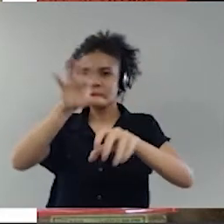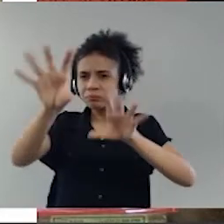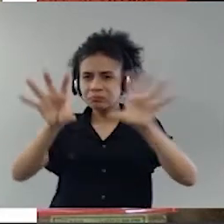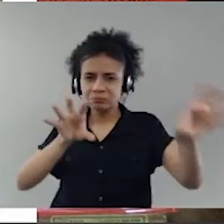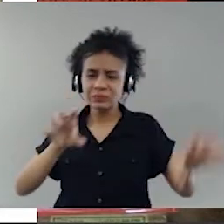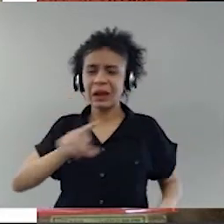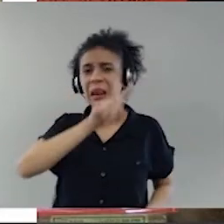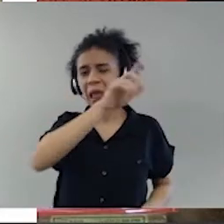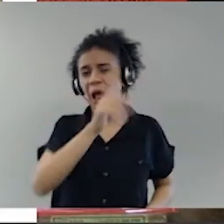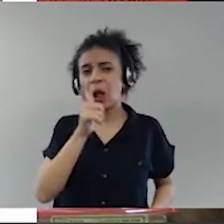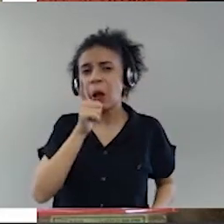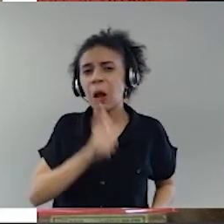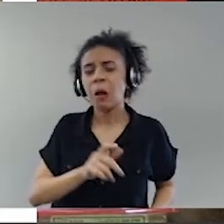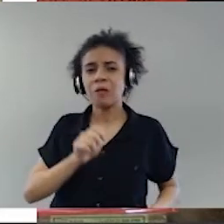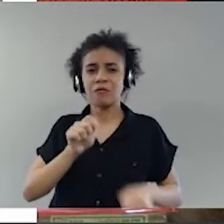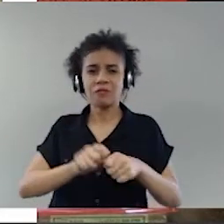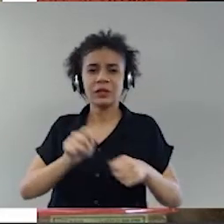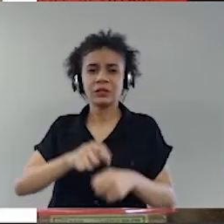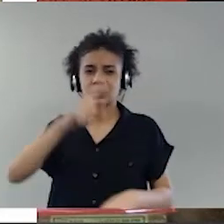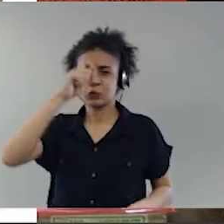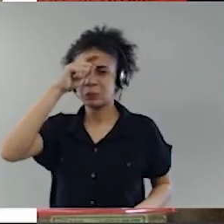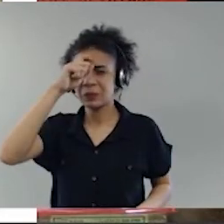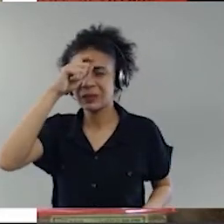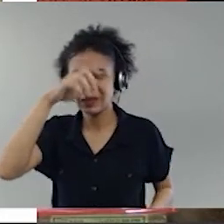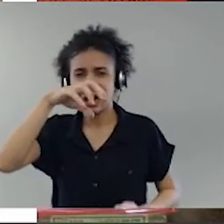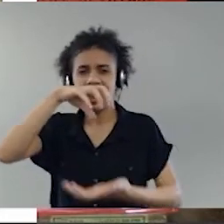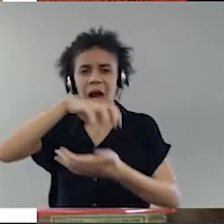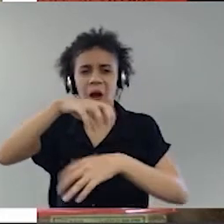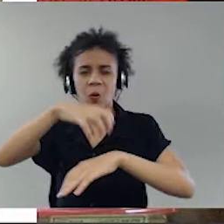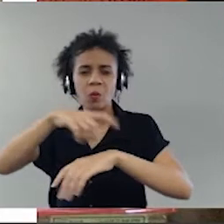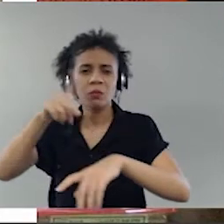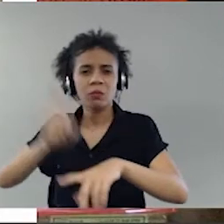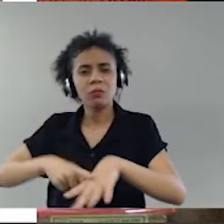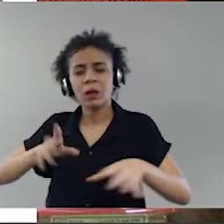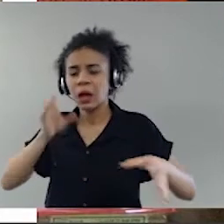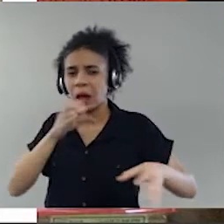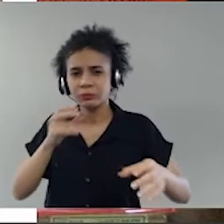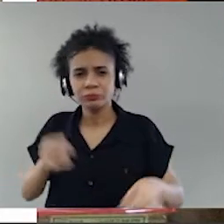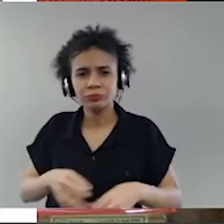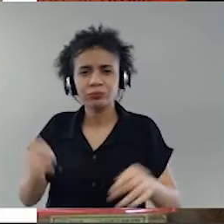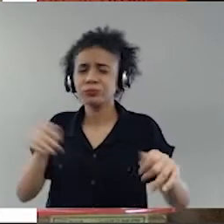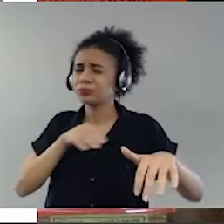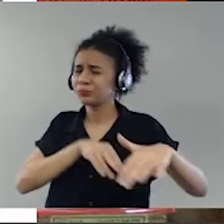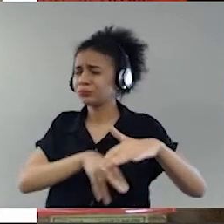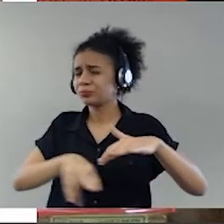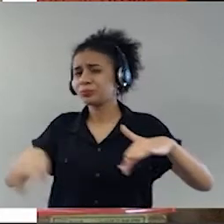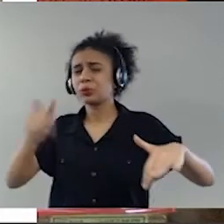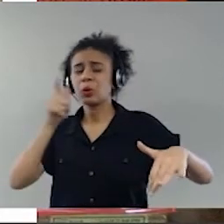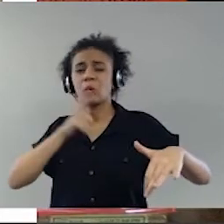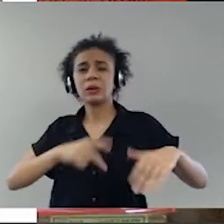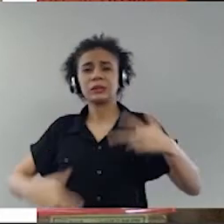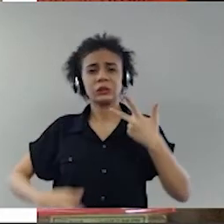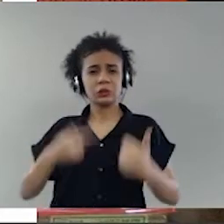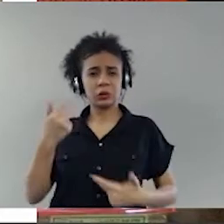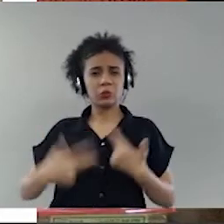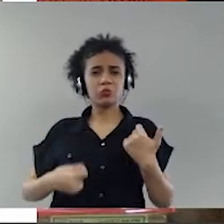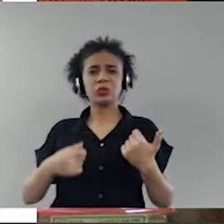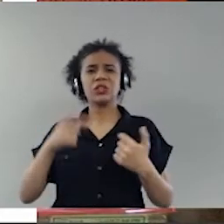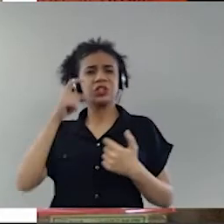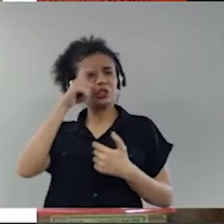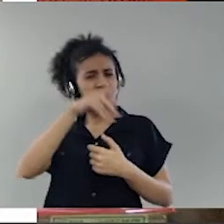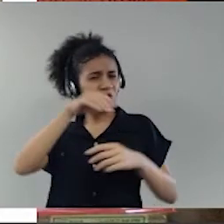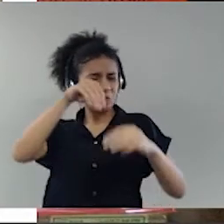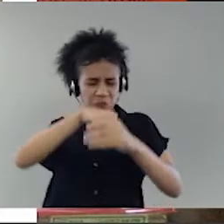Então, lá eles conseguem montar hospitais de campanha, hospitais com capacidade para fazer até cirurgias